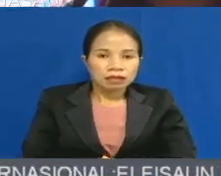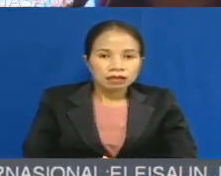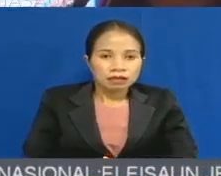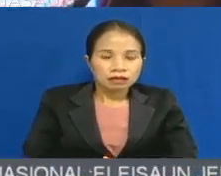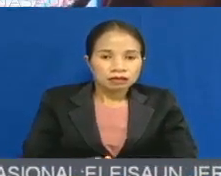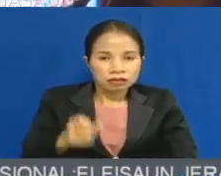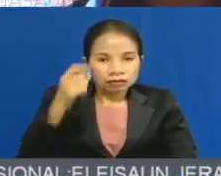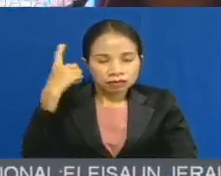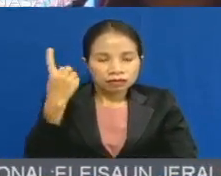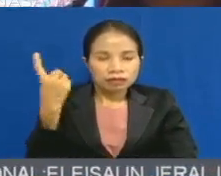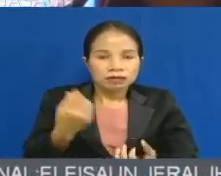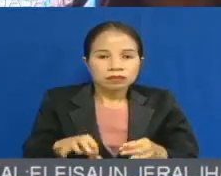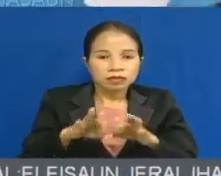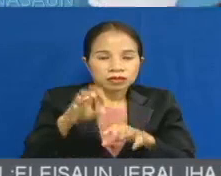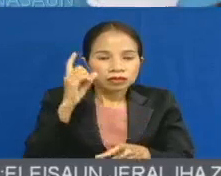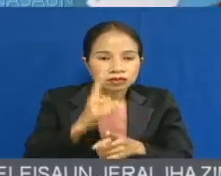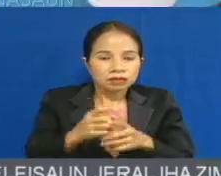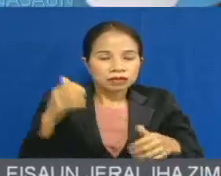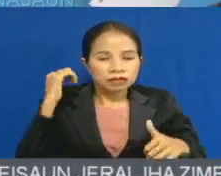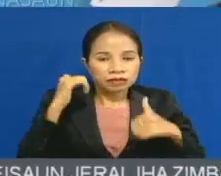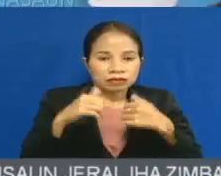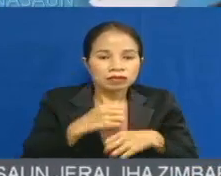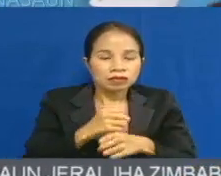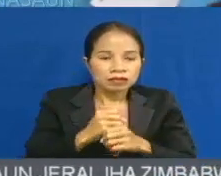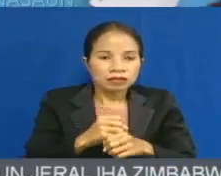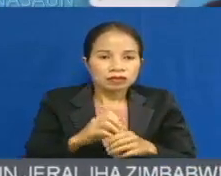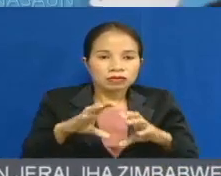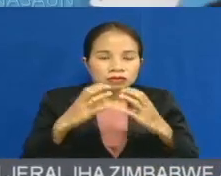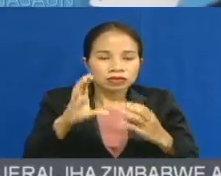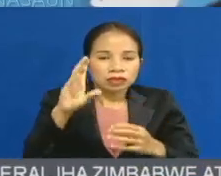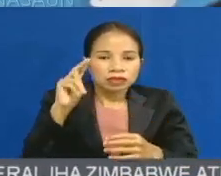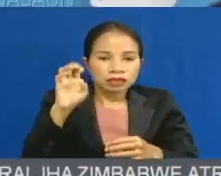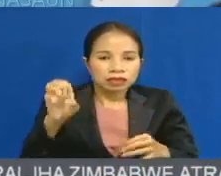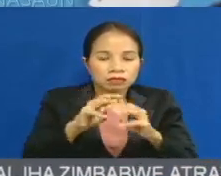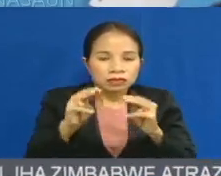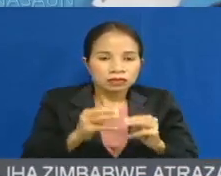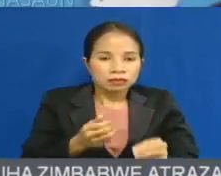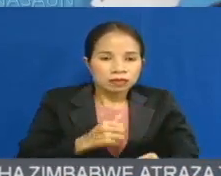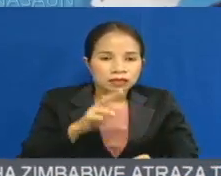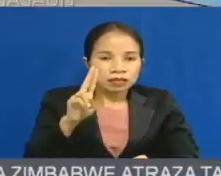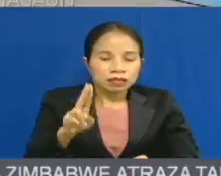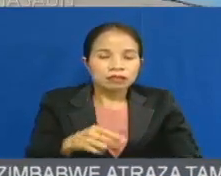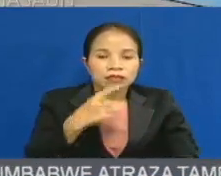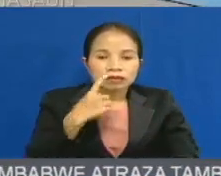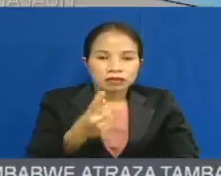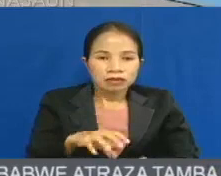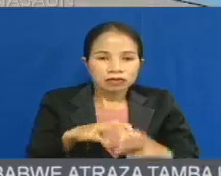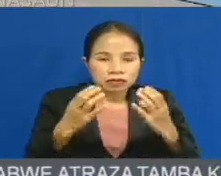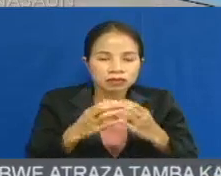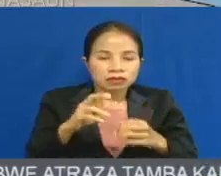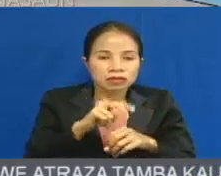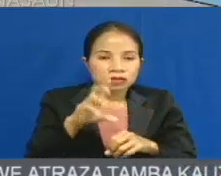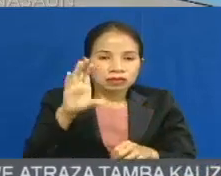Dan yang penting adalah limar, orang ini nanti berada nihal ini. Comissário Ciané destacado o município Aileu Carlito Martins Sateten, Comissão Nacional